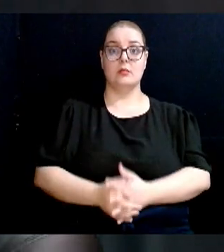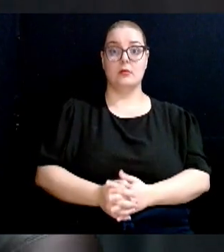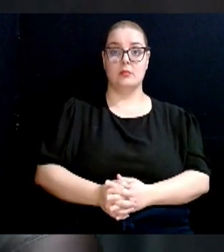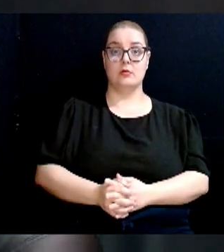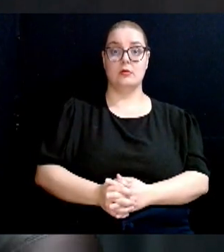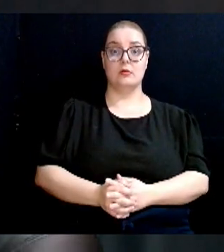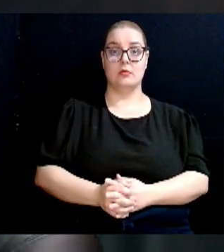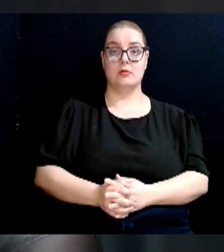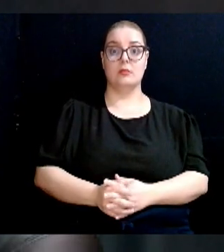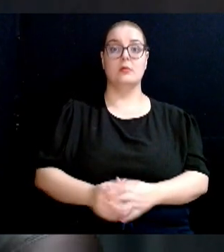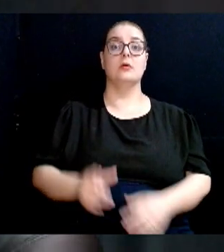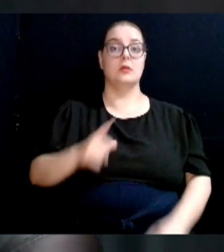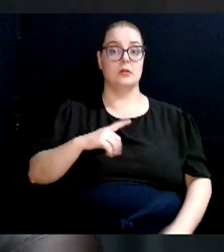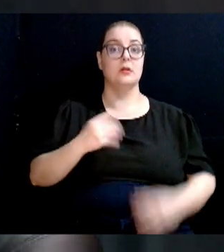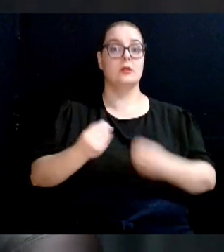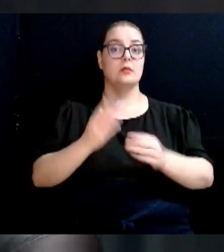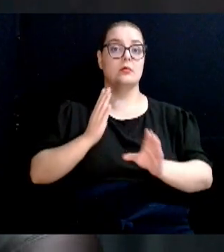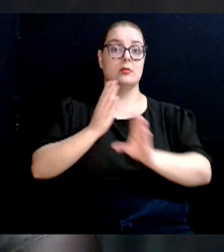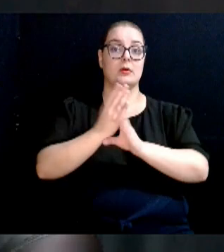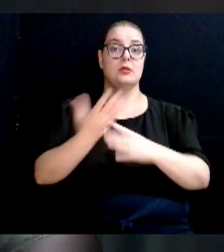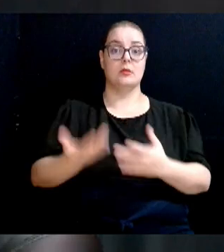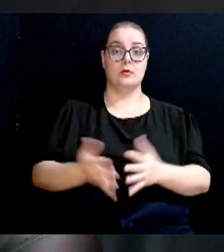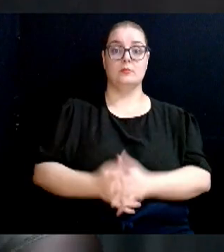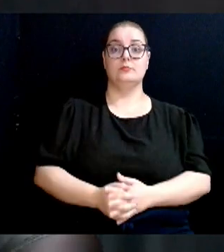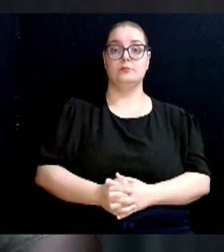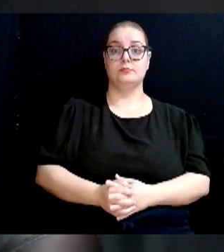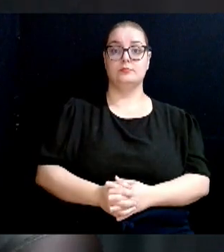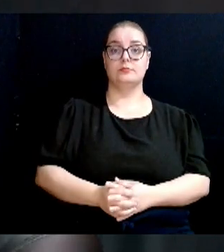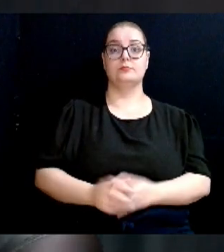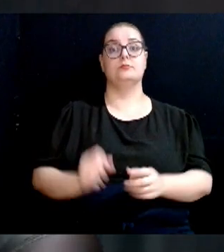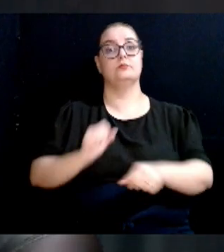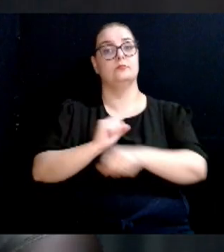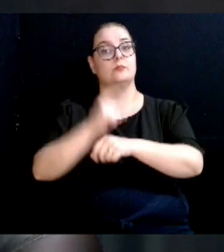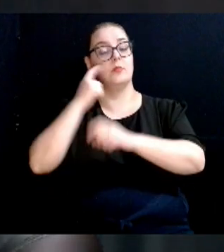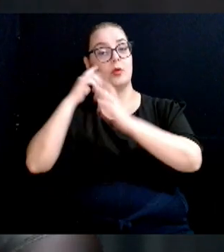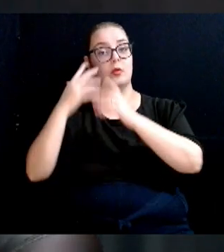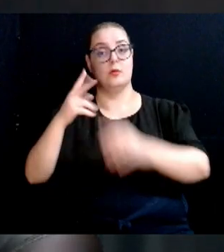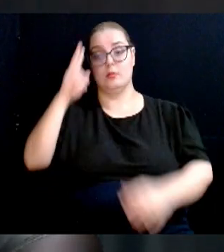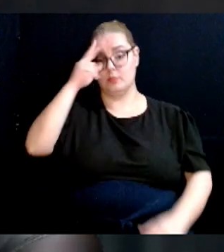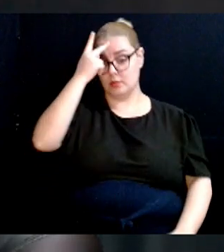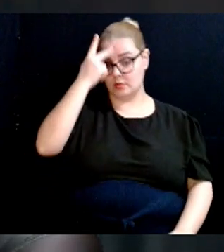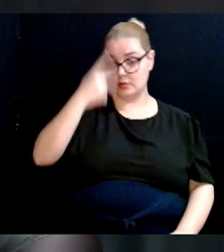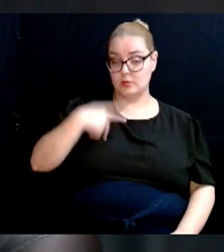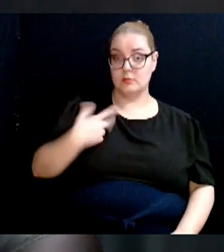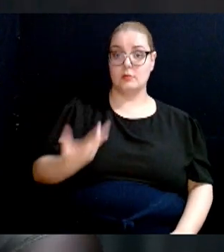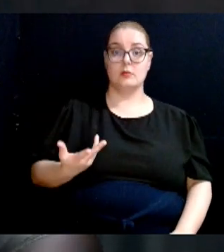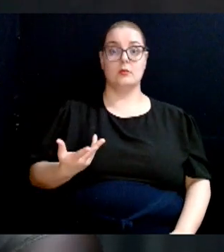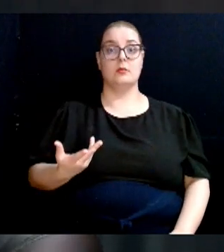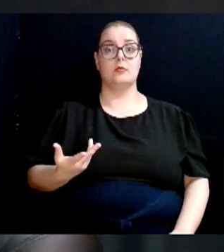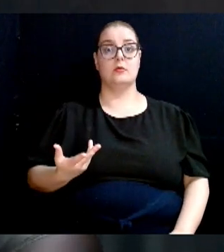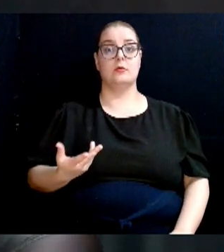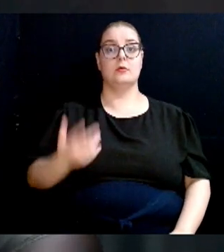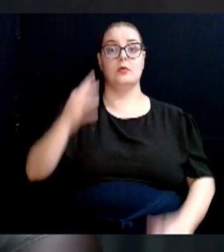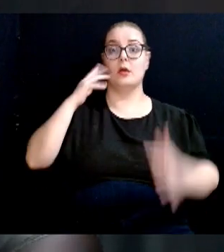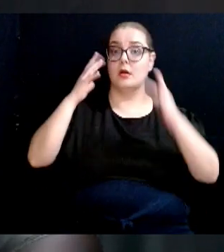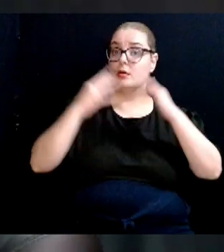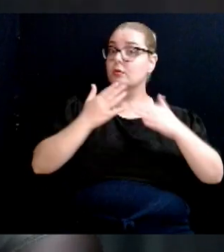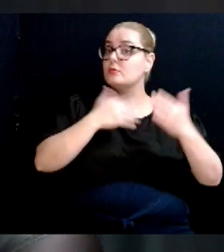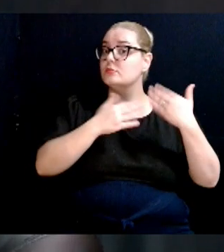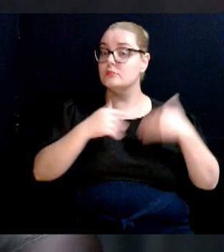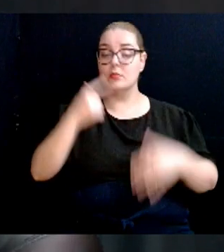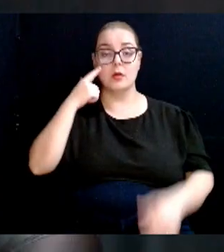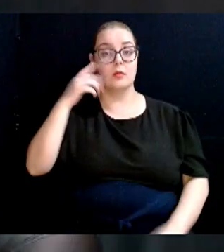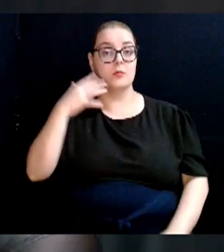como descobrir isso. Então, ele precisa parar, pensar na história dele, resgatar sonhos antigos, pensar em